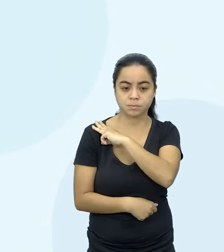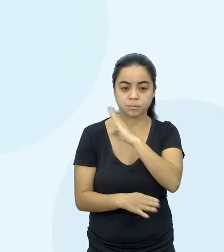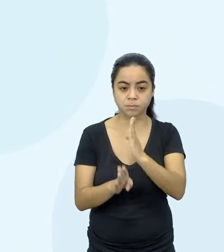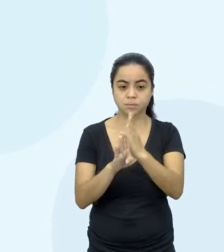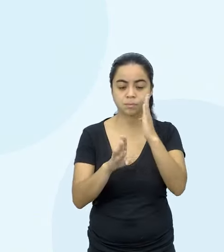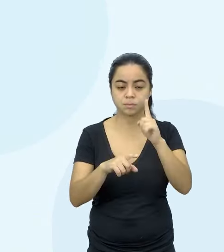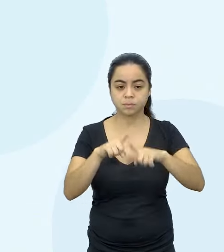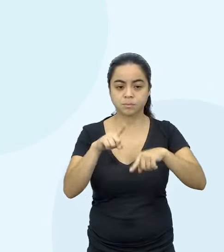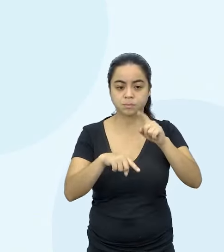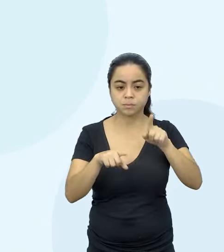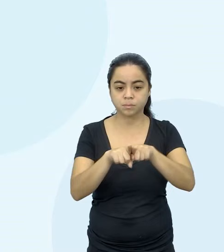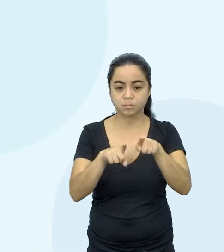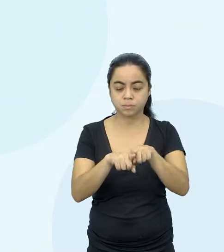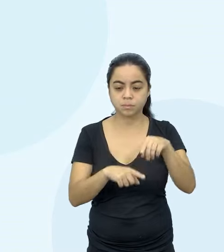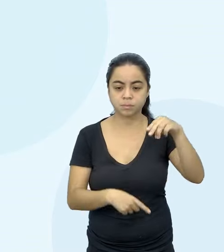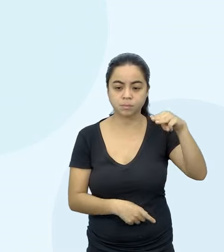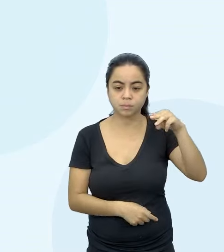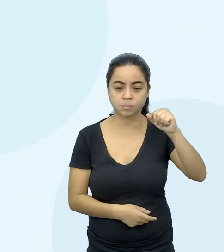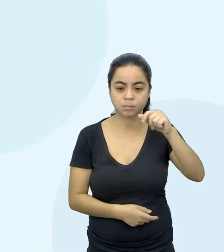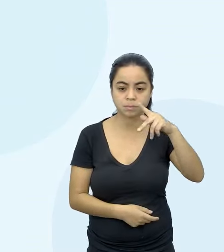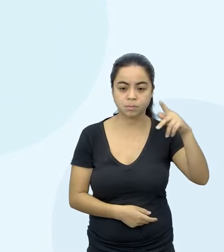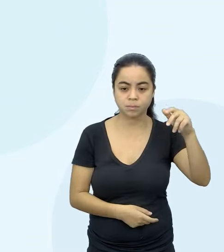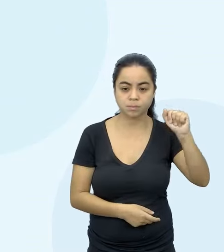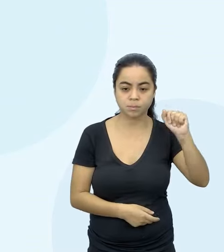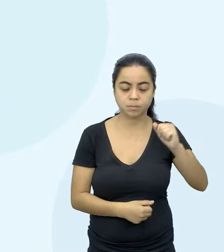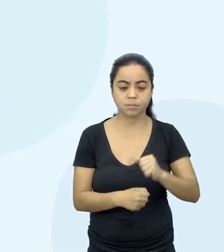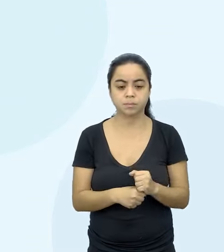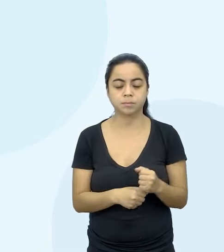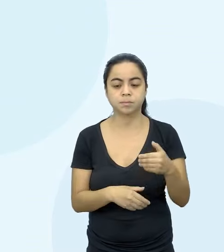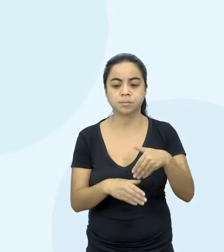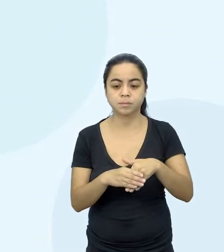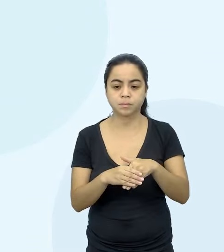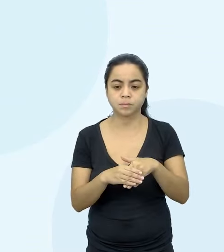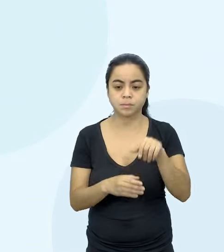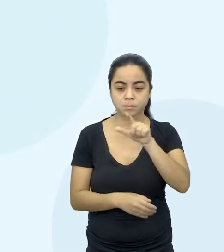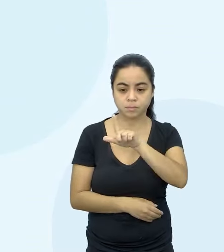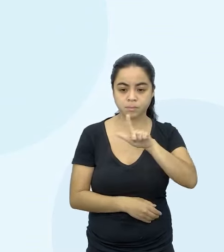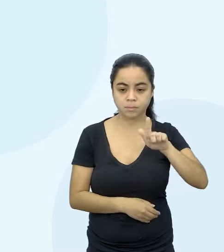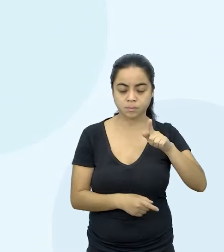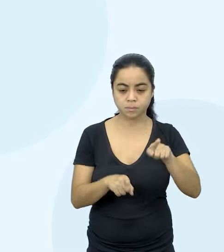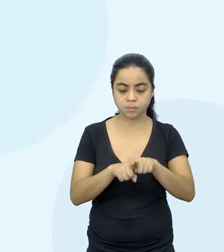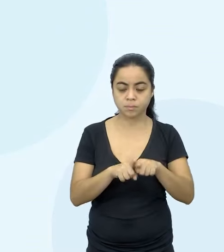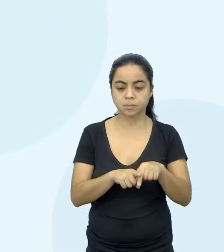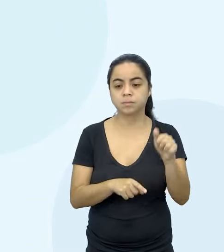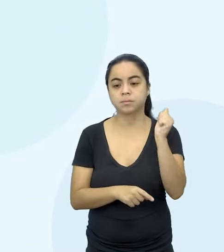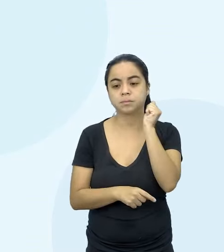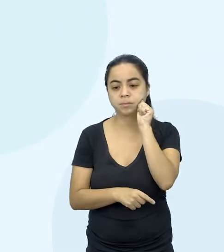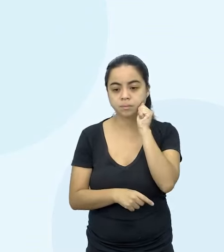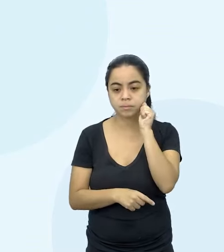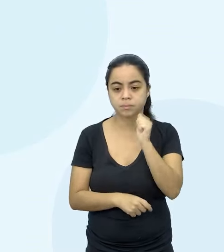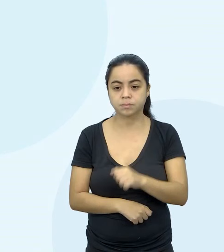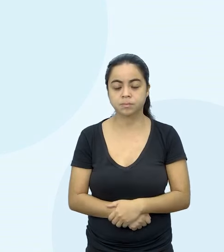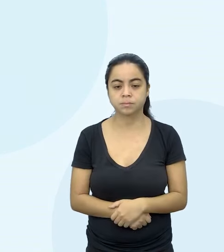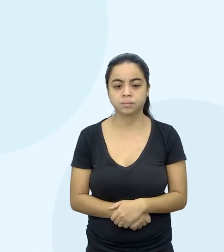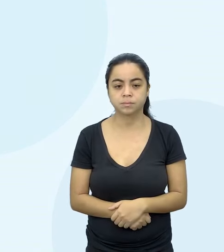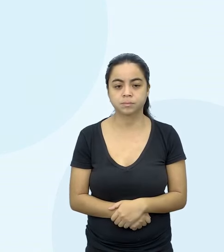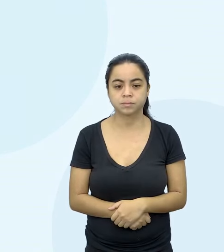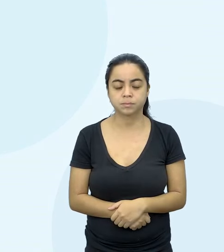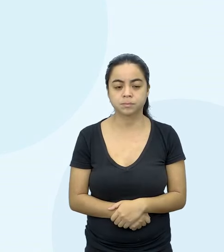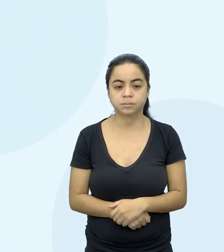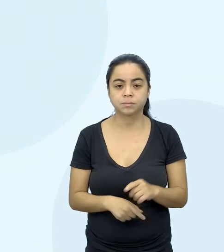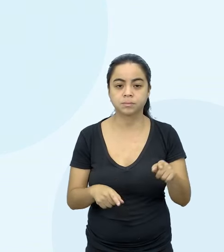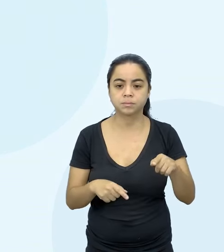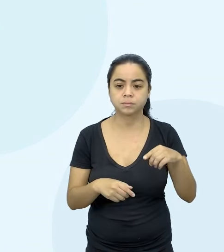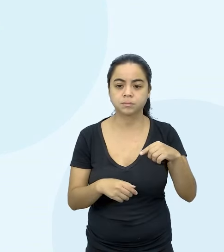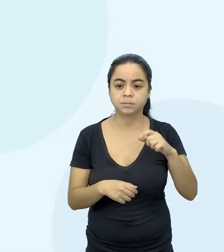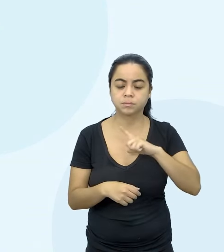material. O mapa também, que vai diretamente para esse material de linguagens e ciências da natureza. E no próximo slide a